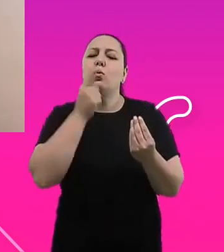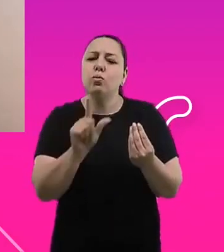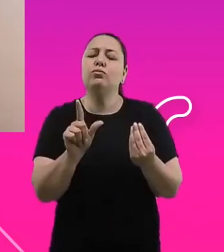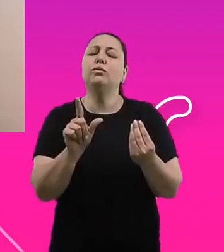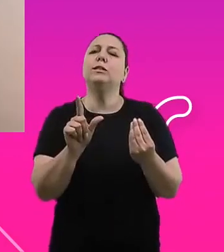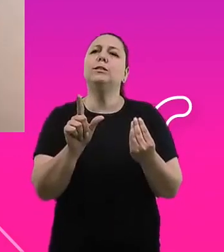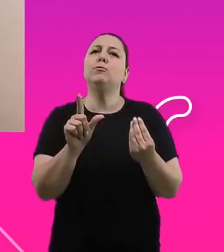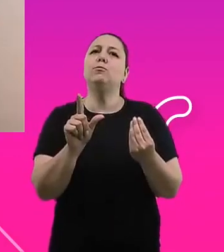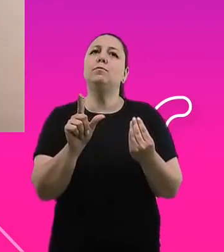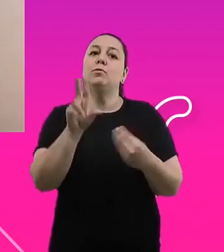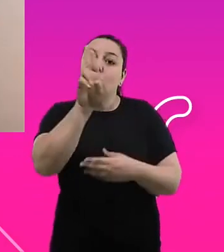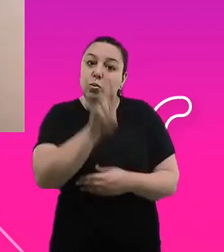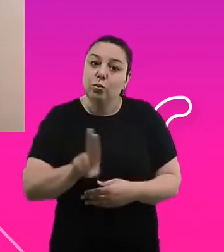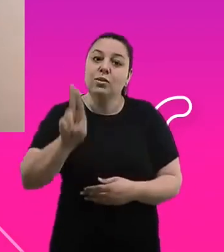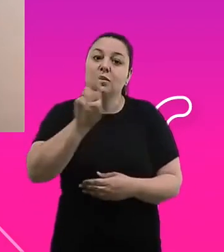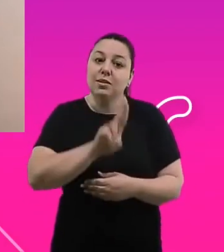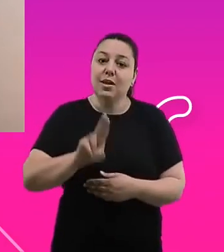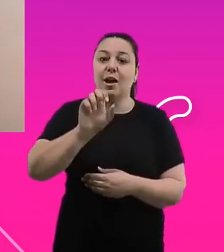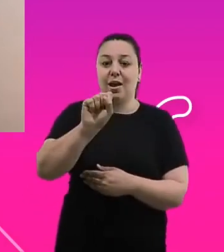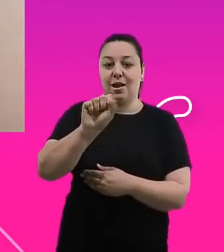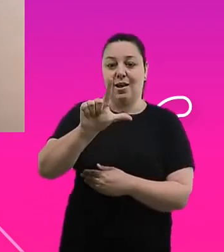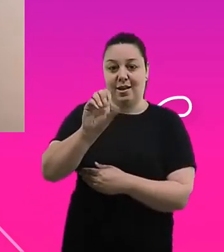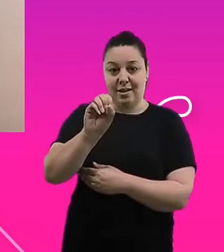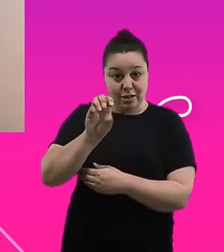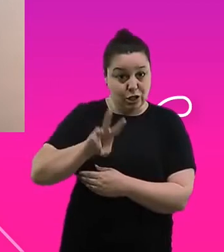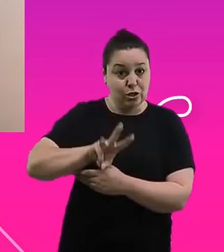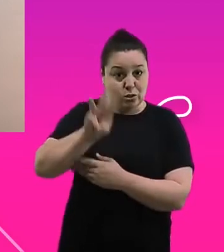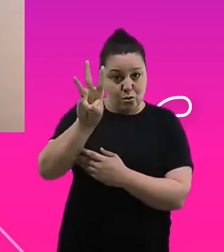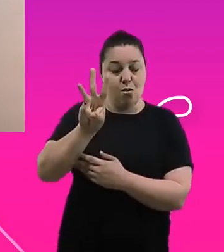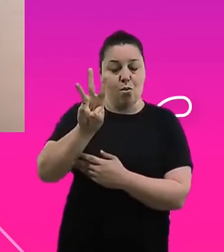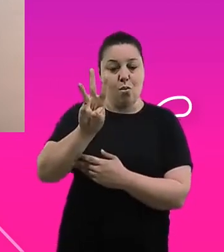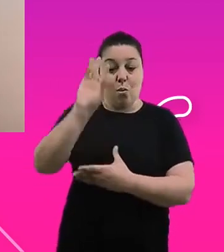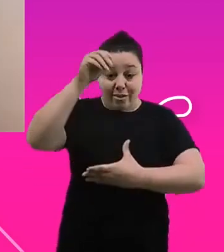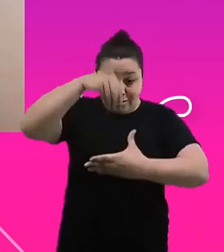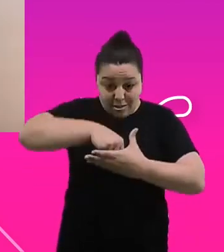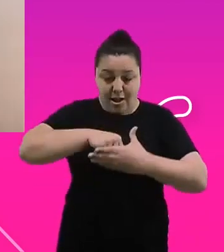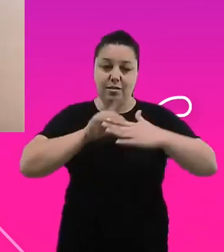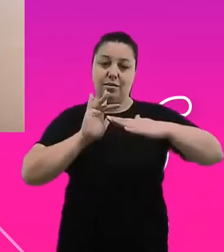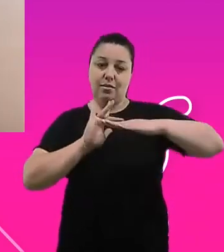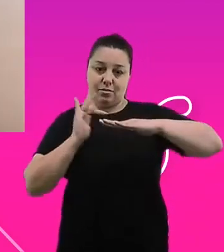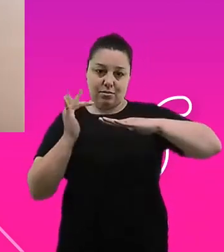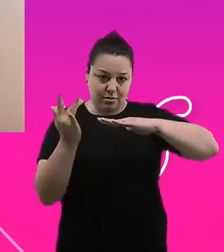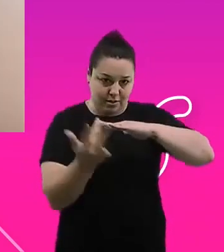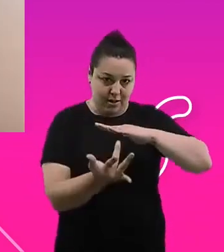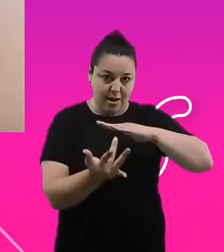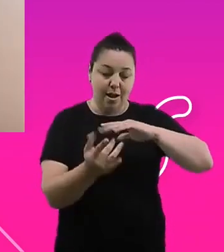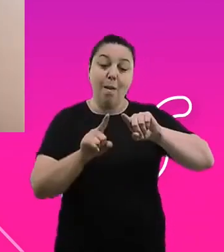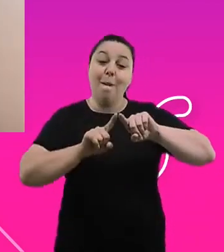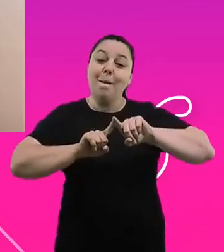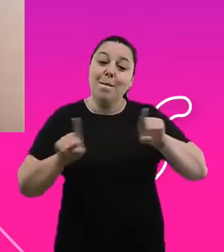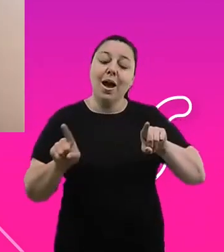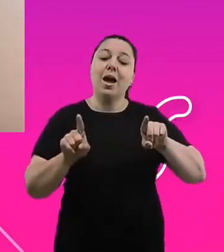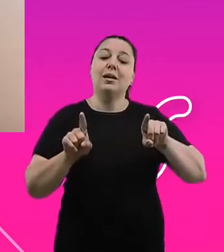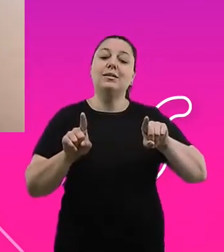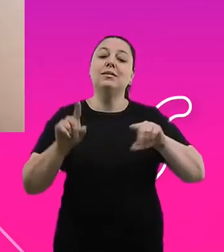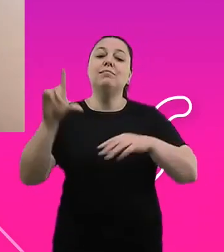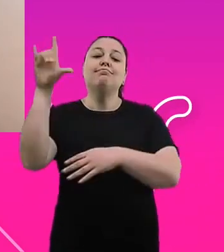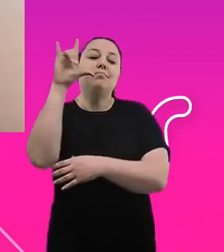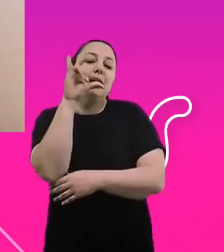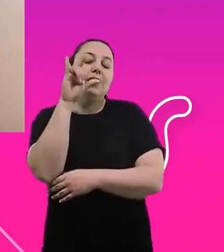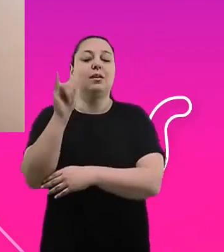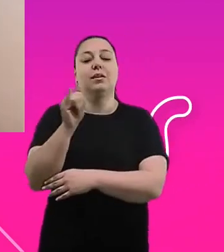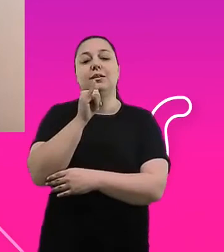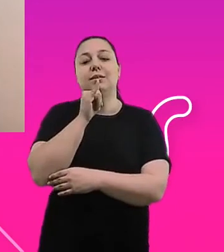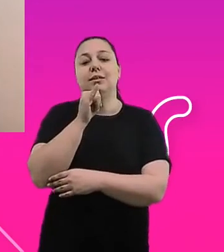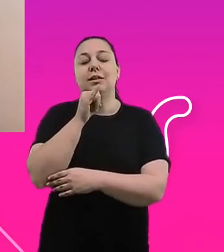algoritmos que tendem a privilegiar a frequência? Acho que isso é uma batalha também, né? Como eu gostaria muito de ser slow content, mas, cara,